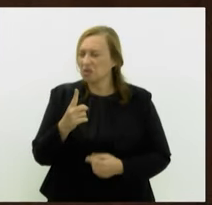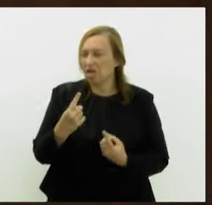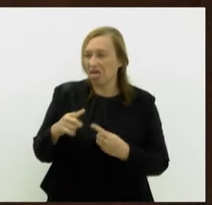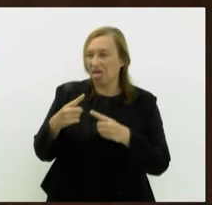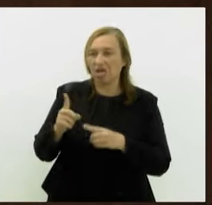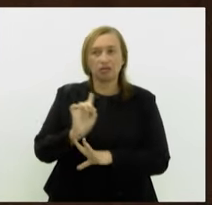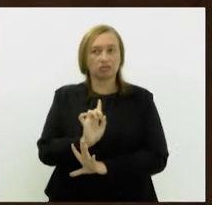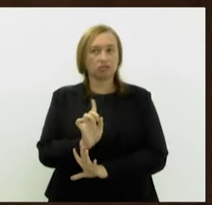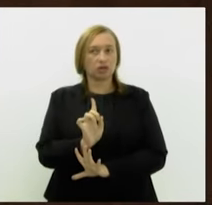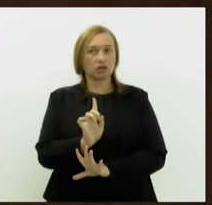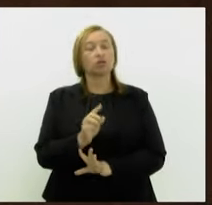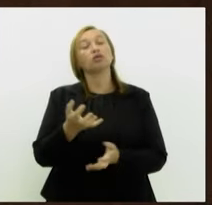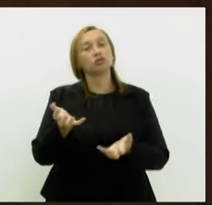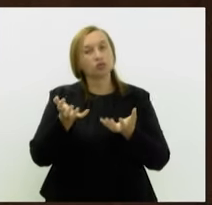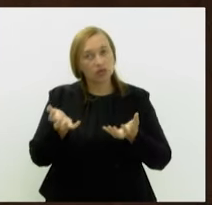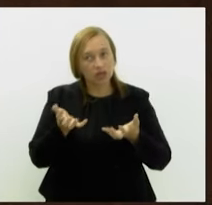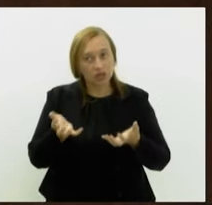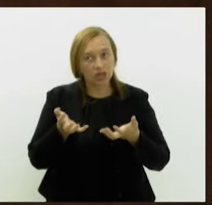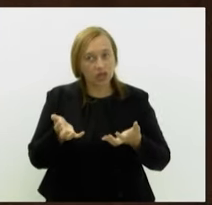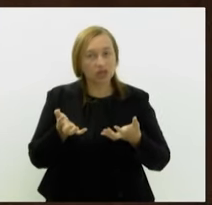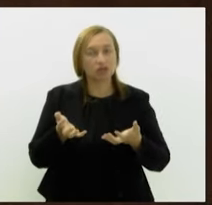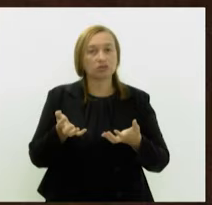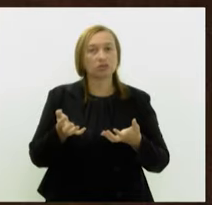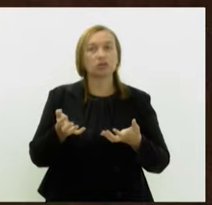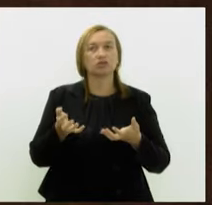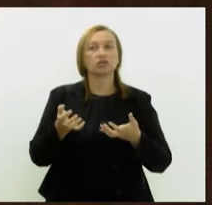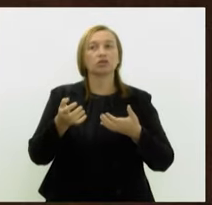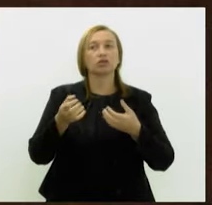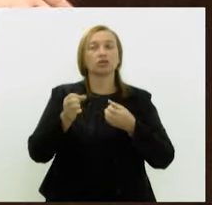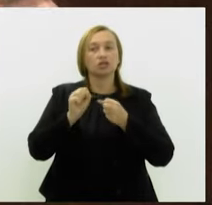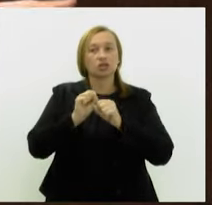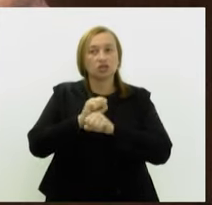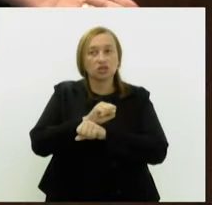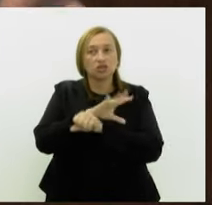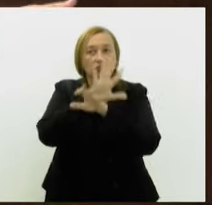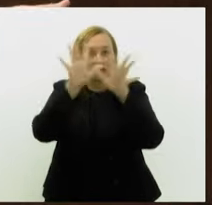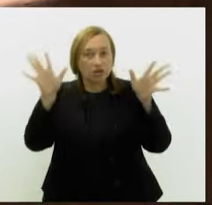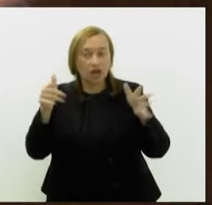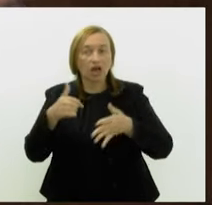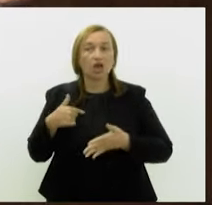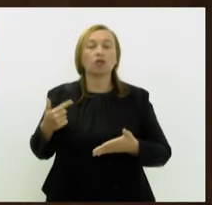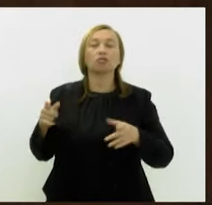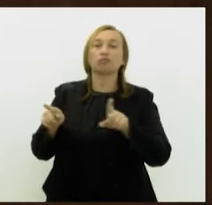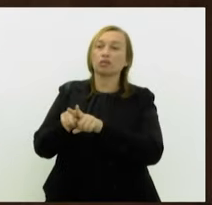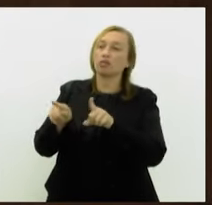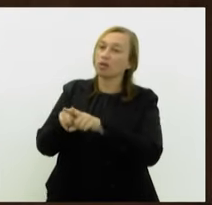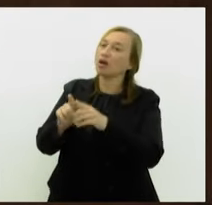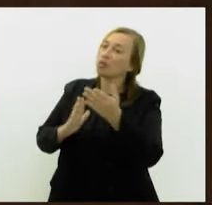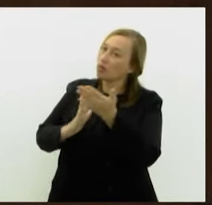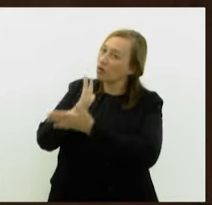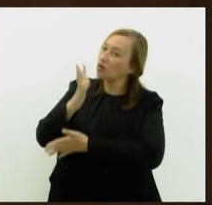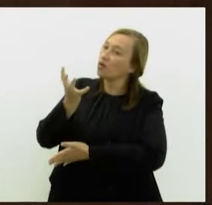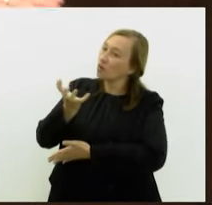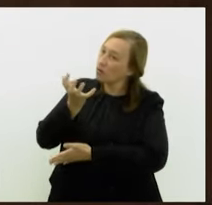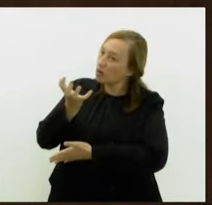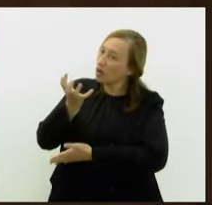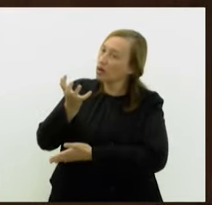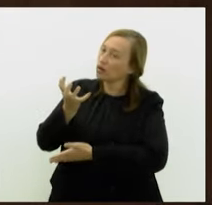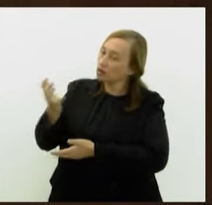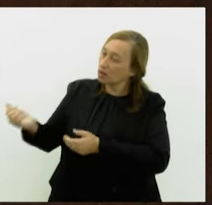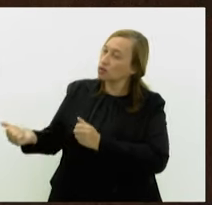implicância, não, eu estou querendo, né, como vou também aprovar, quero